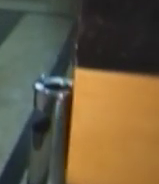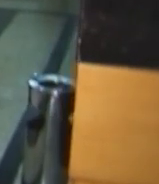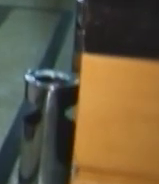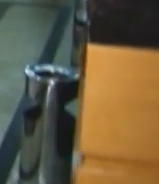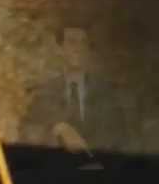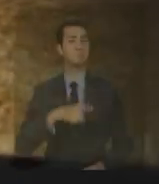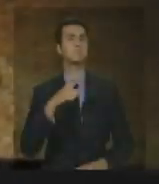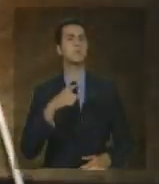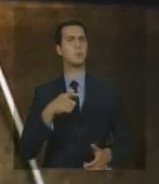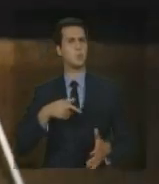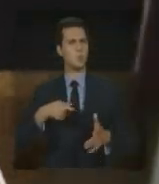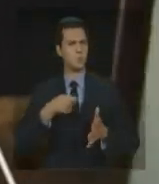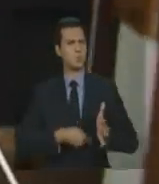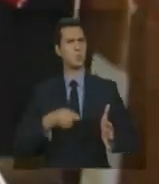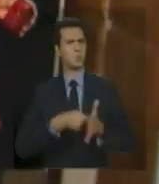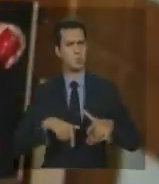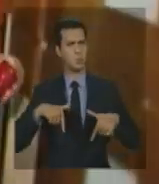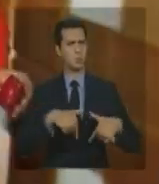determinadas,